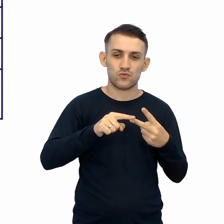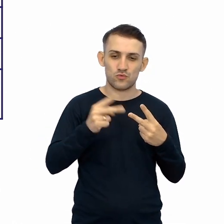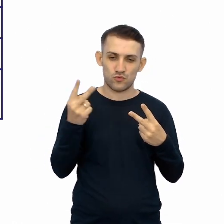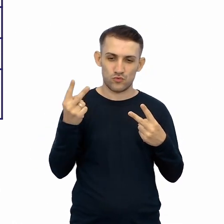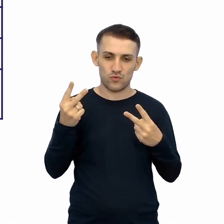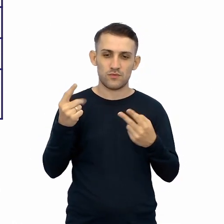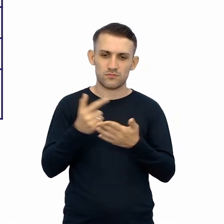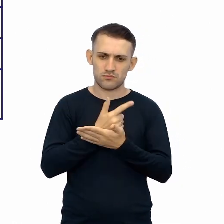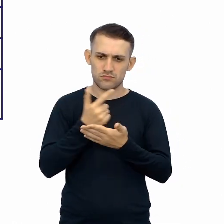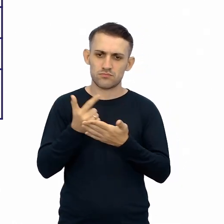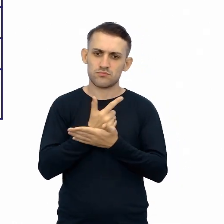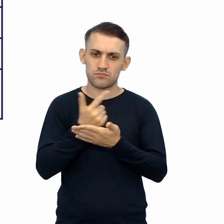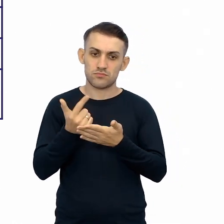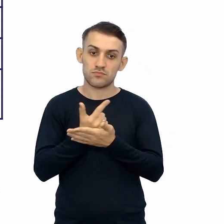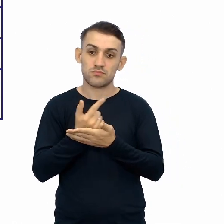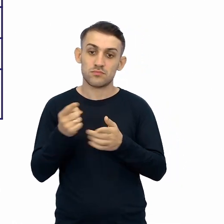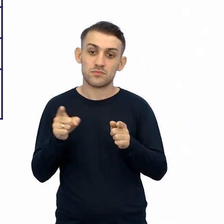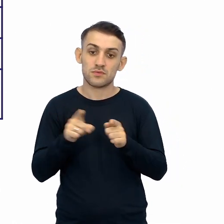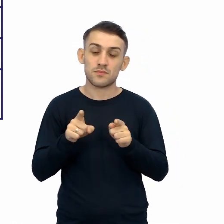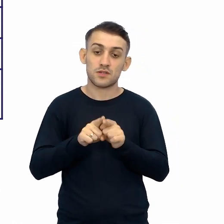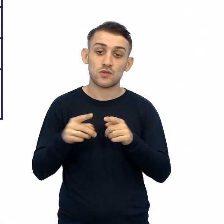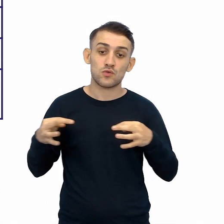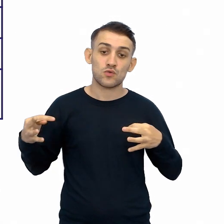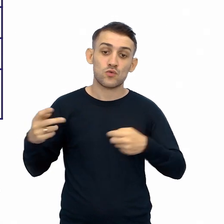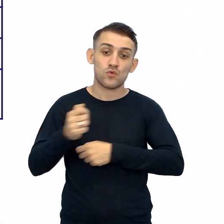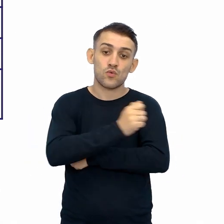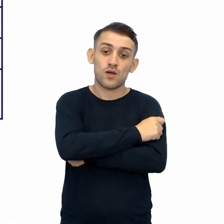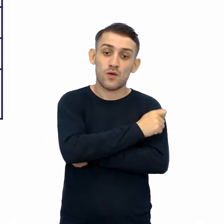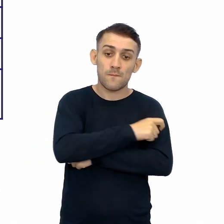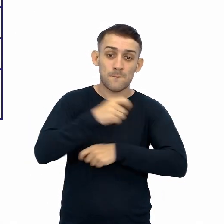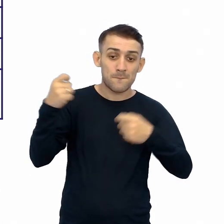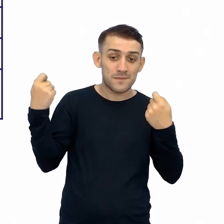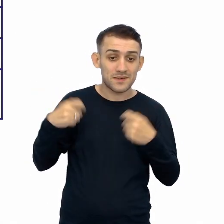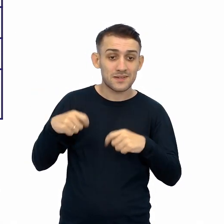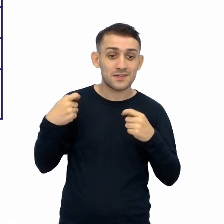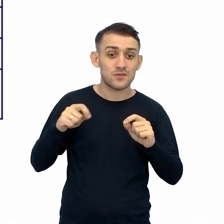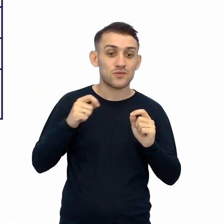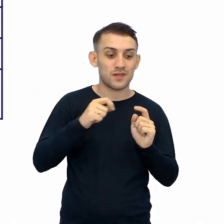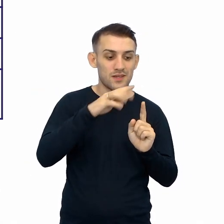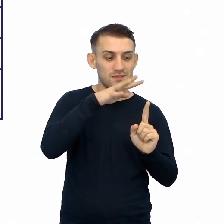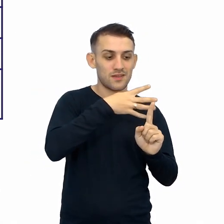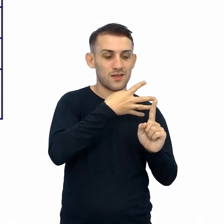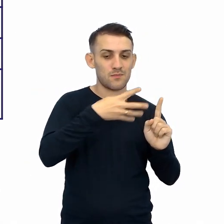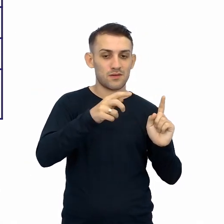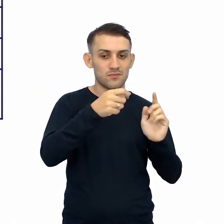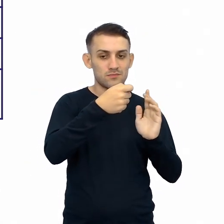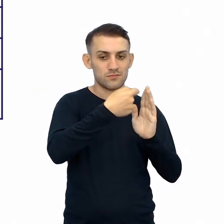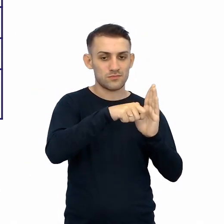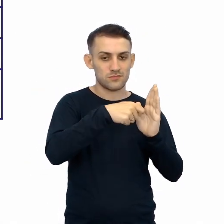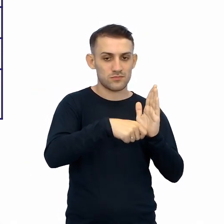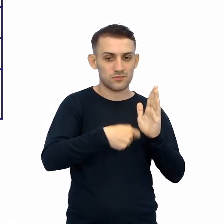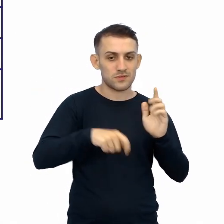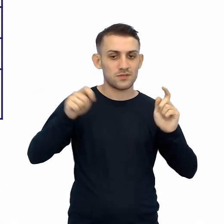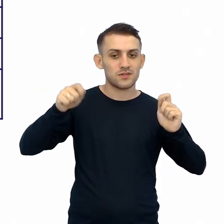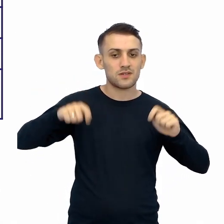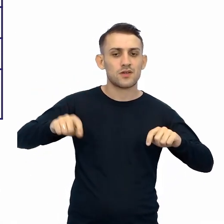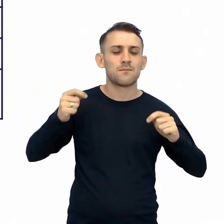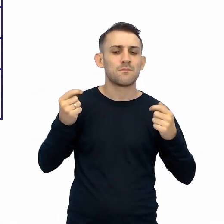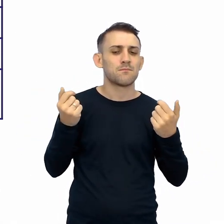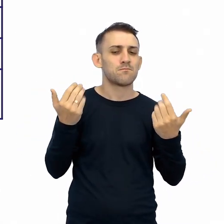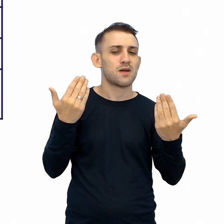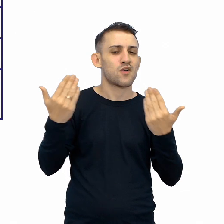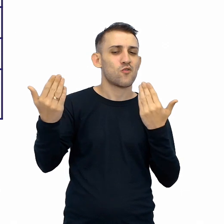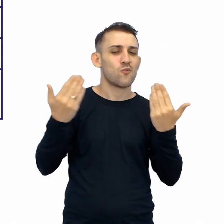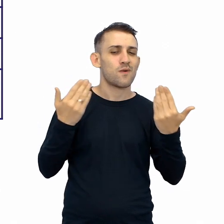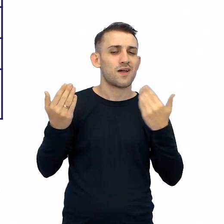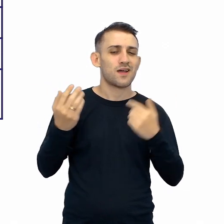Bela Adormecida, e os estudantes devem preencher uma tabela que prevê a comparação